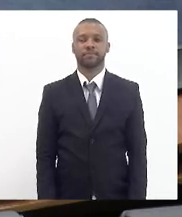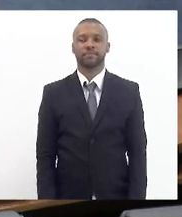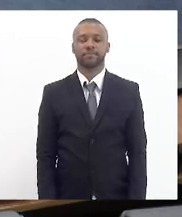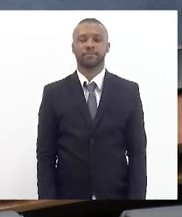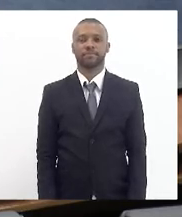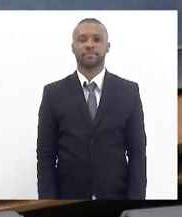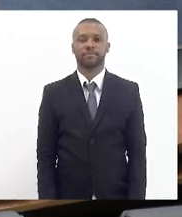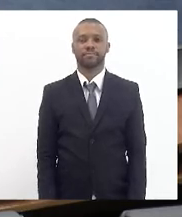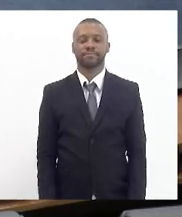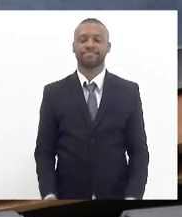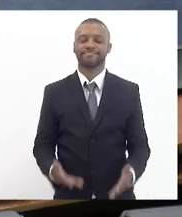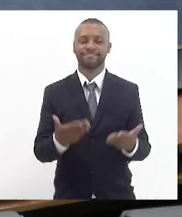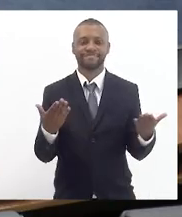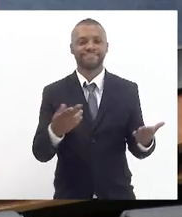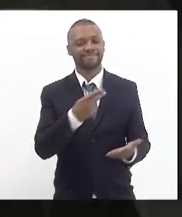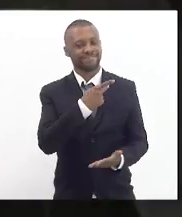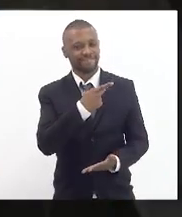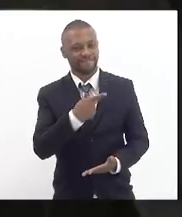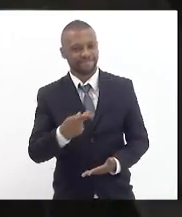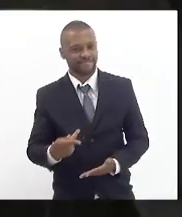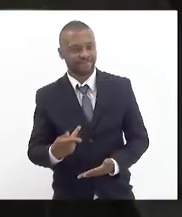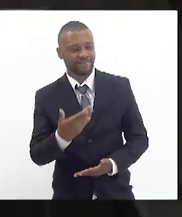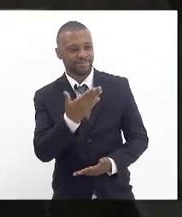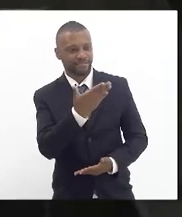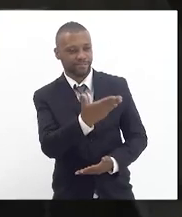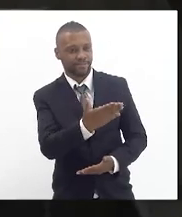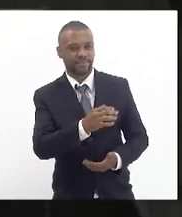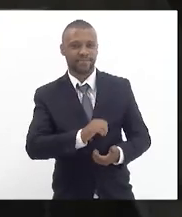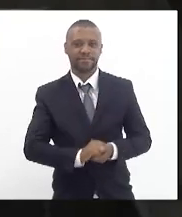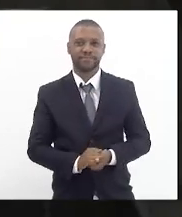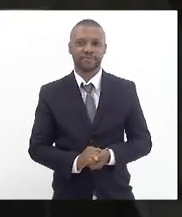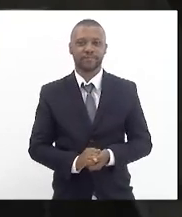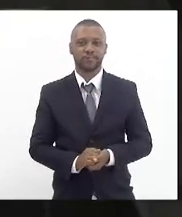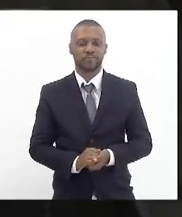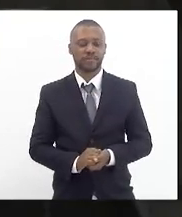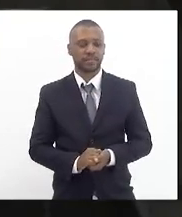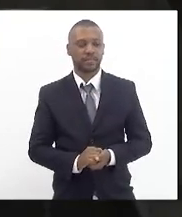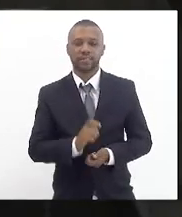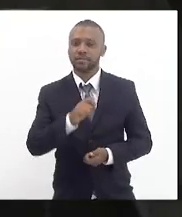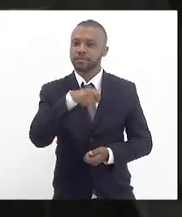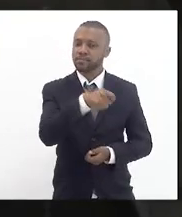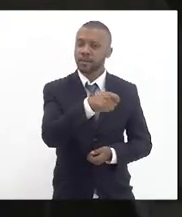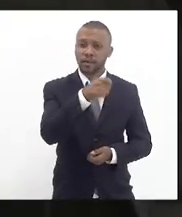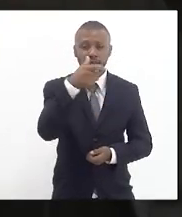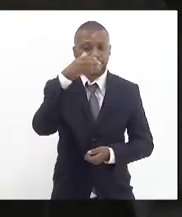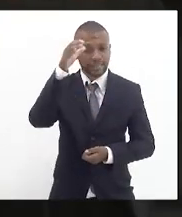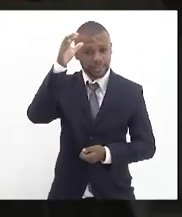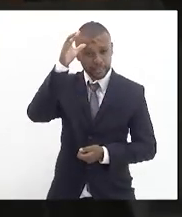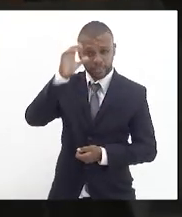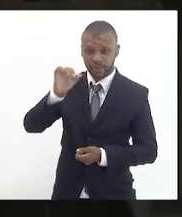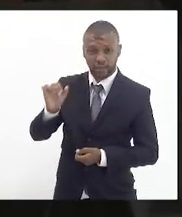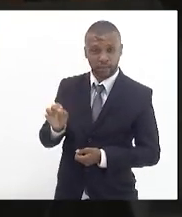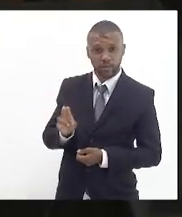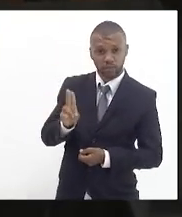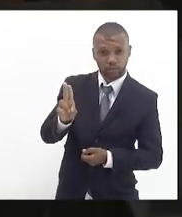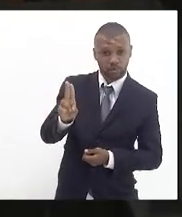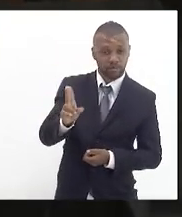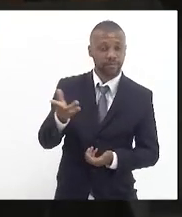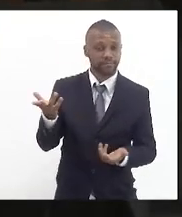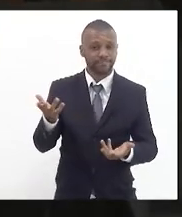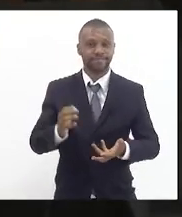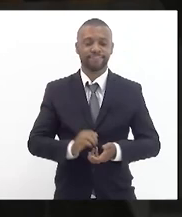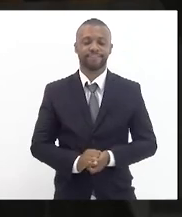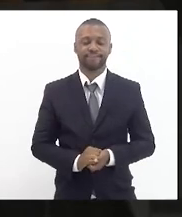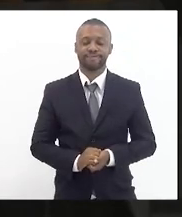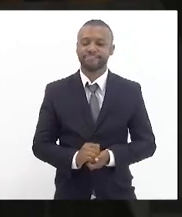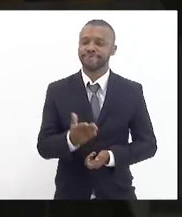senhora presidente a deputada tia Ju senhoras e